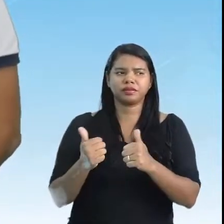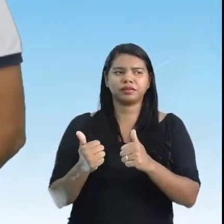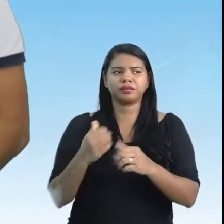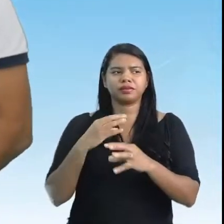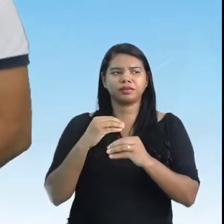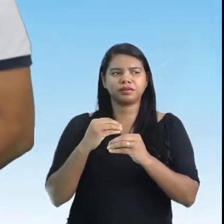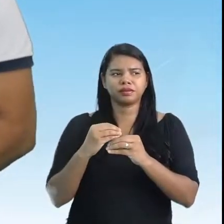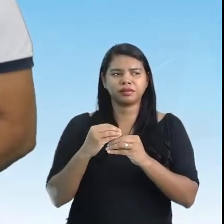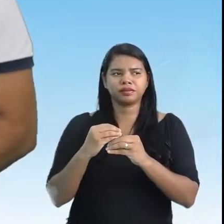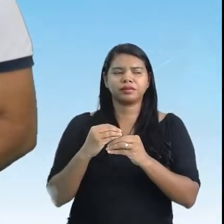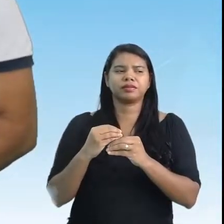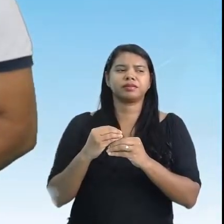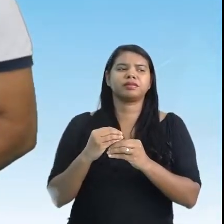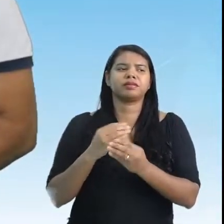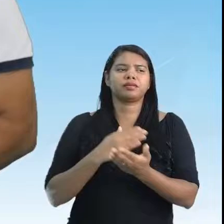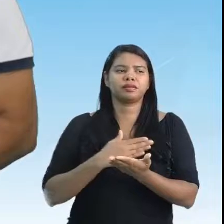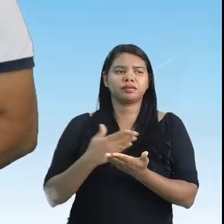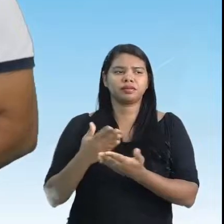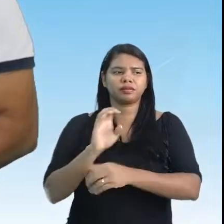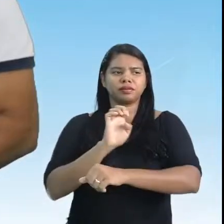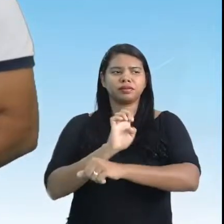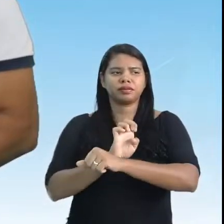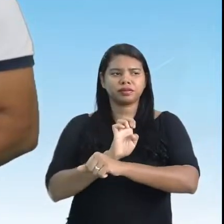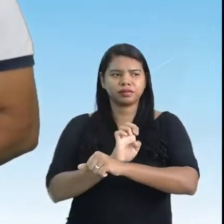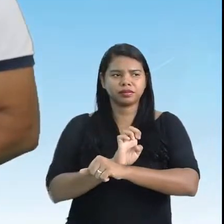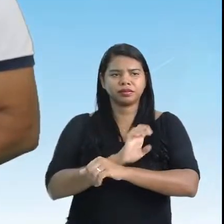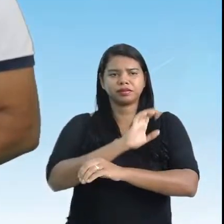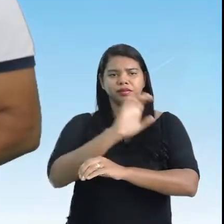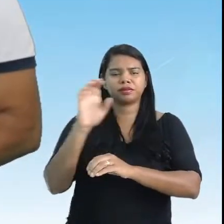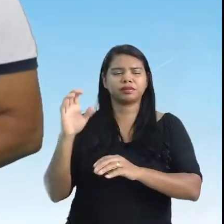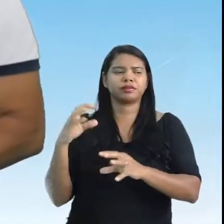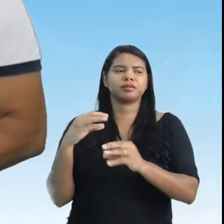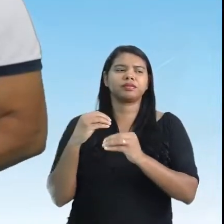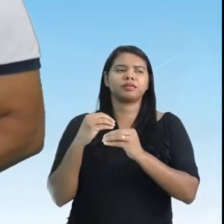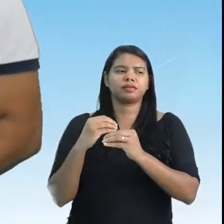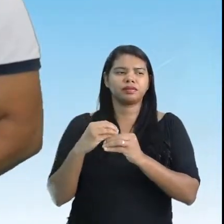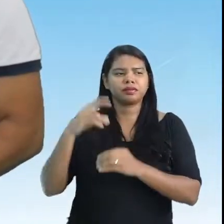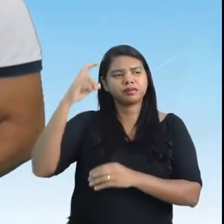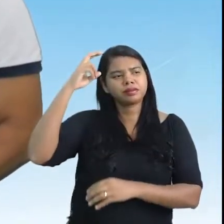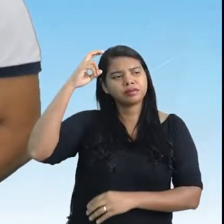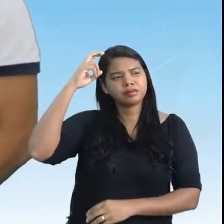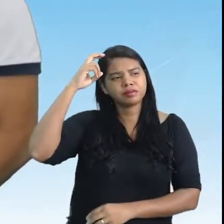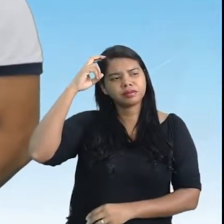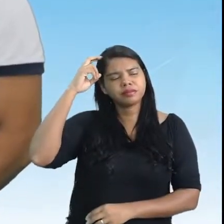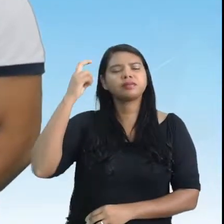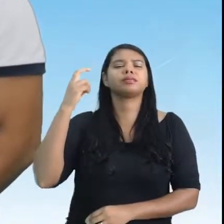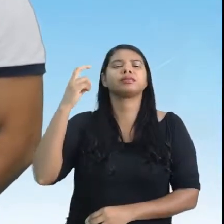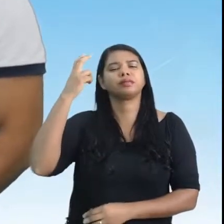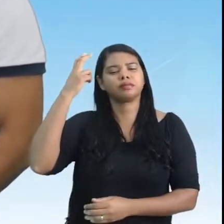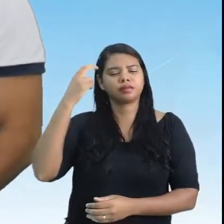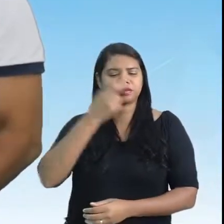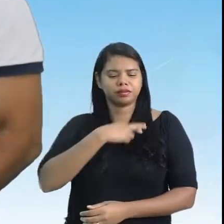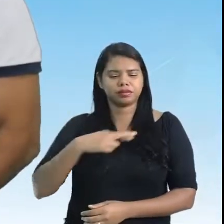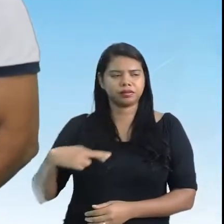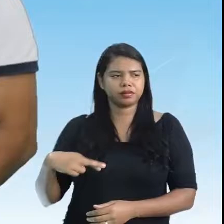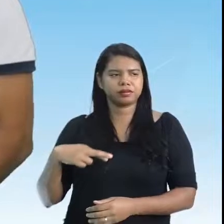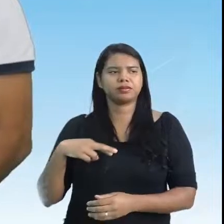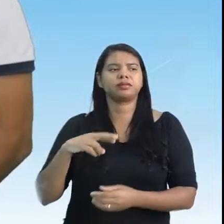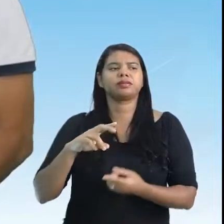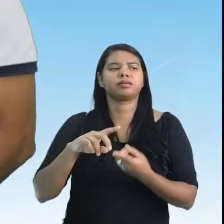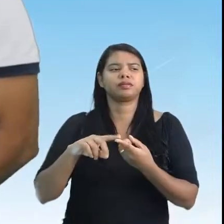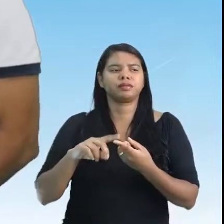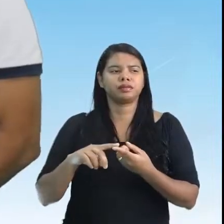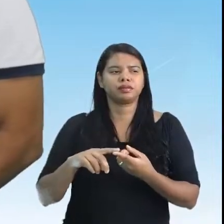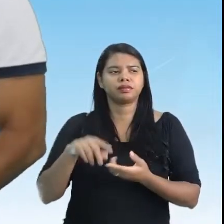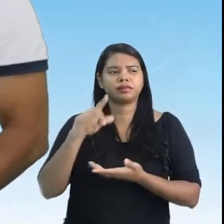rico patrimônio do nosso estado, ou seja, nosso estado além de cultura, a questão da cultura popular, também temos aqui a questão